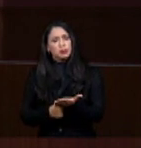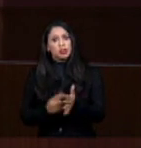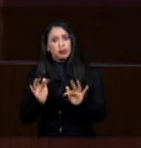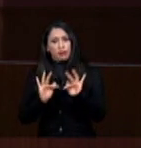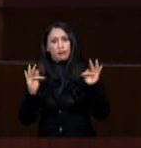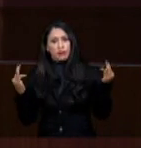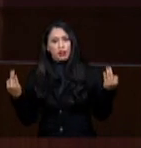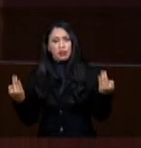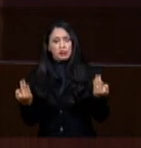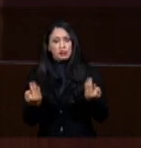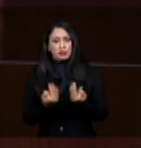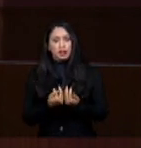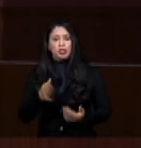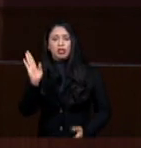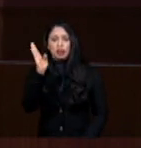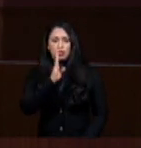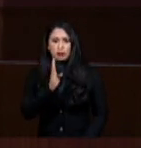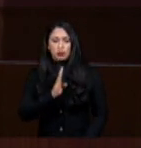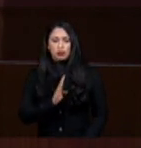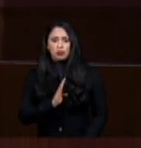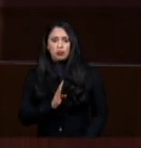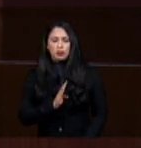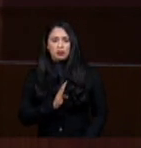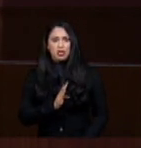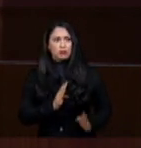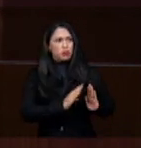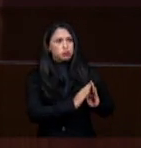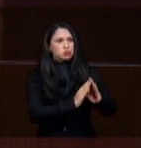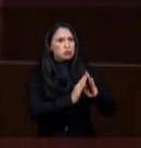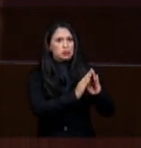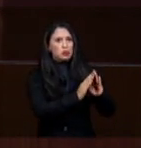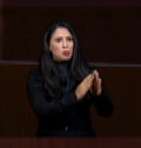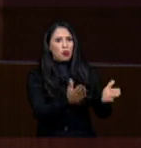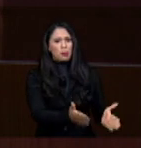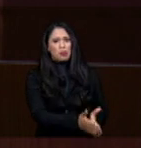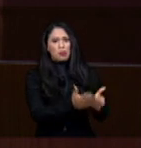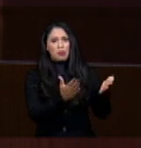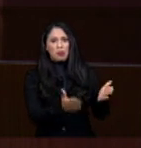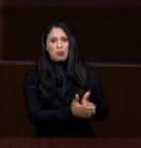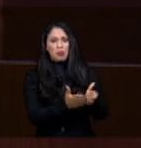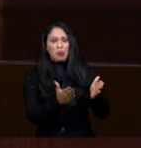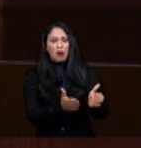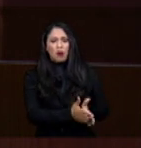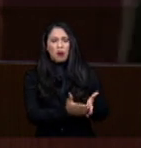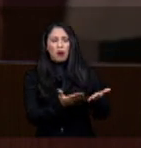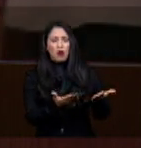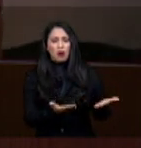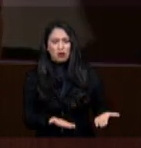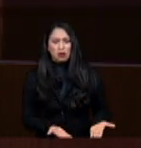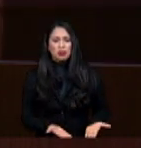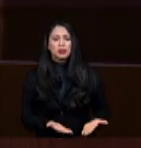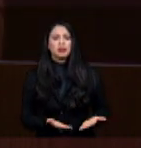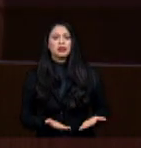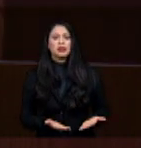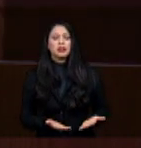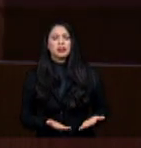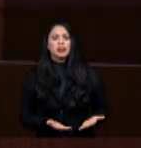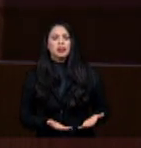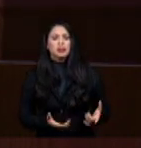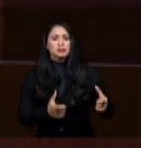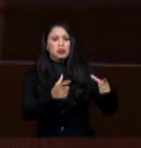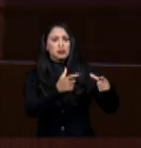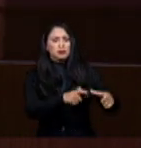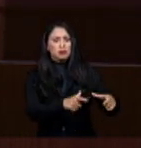famílias brasileiras do subúrbio das Quebradas das periferias a dos